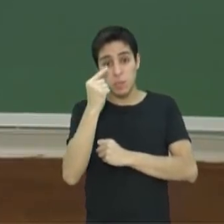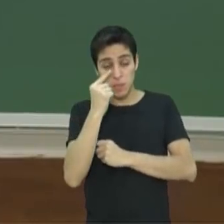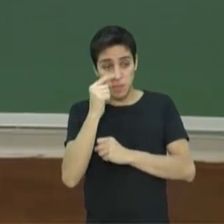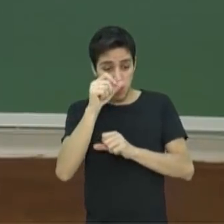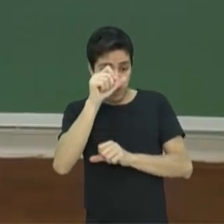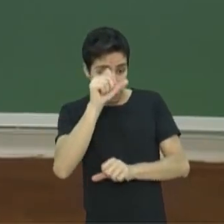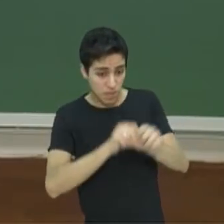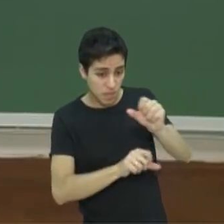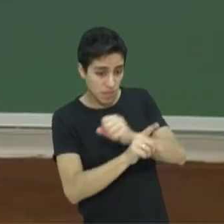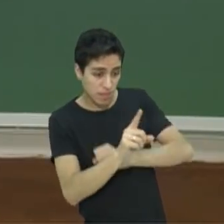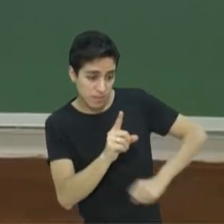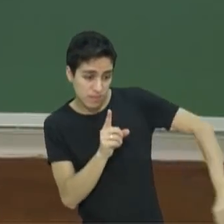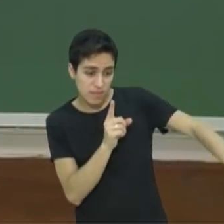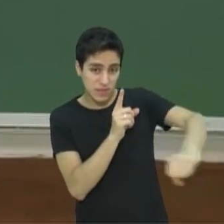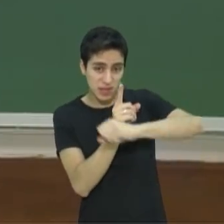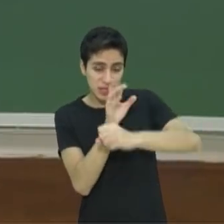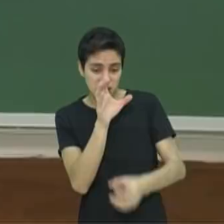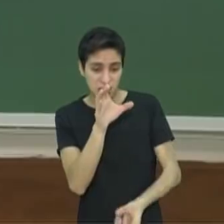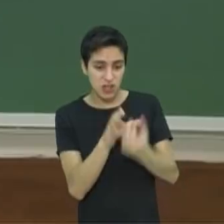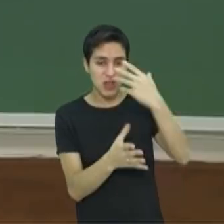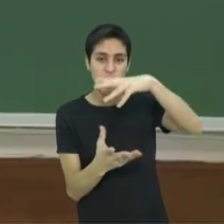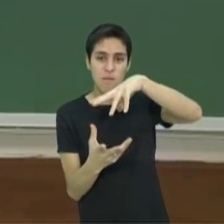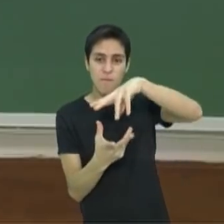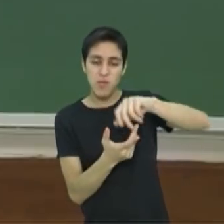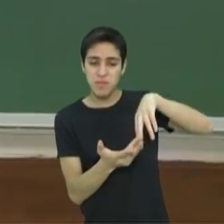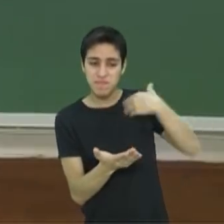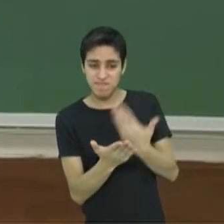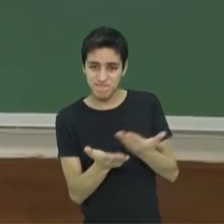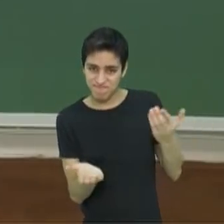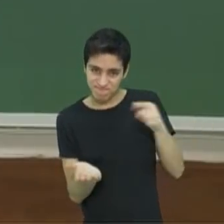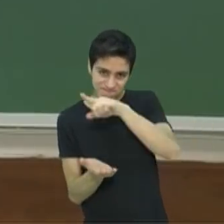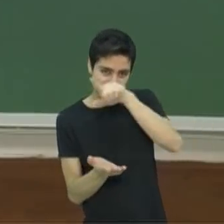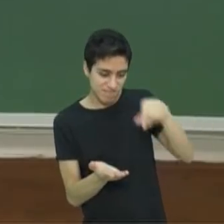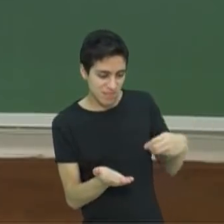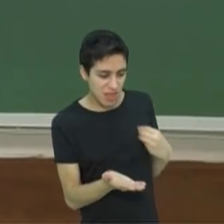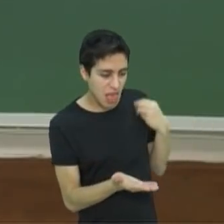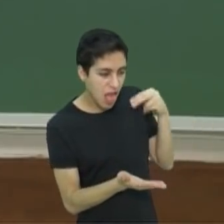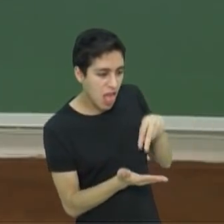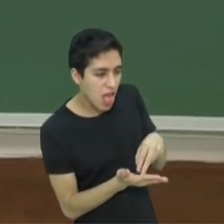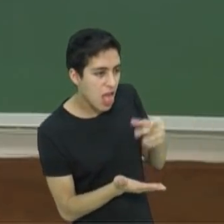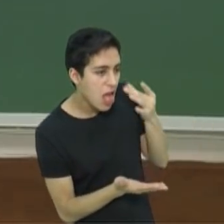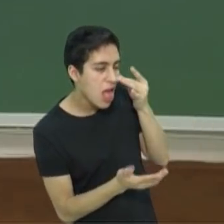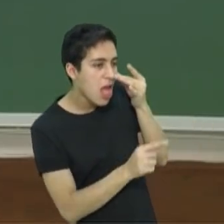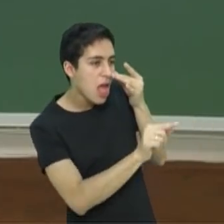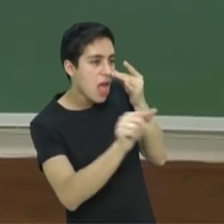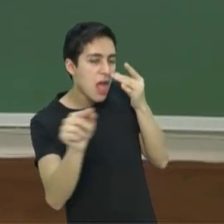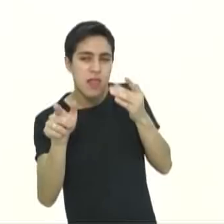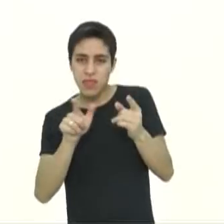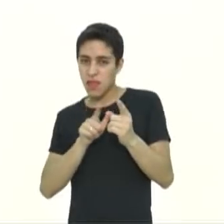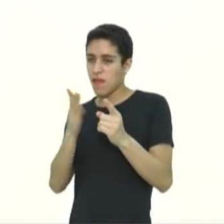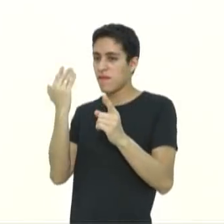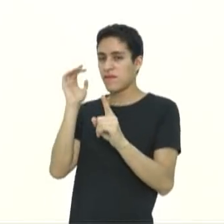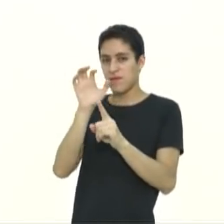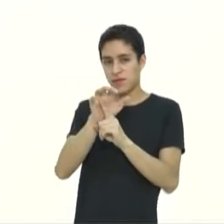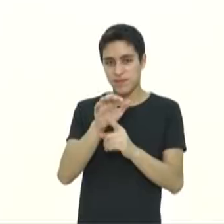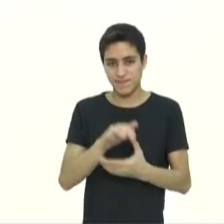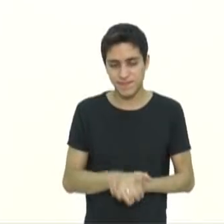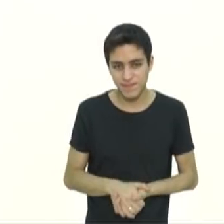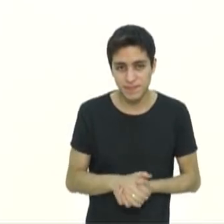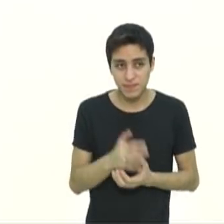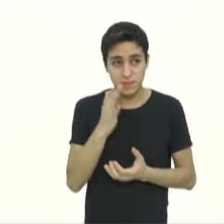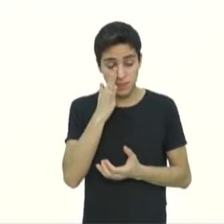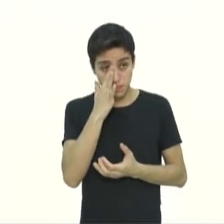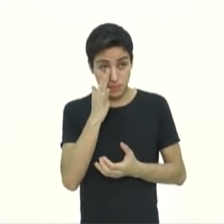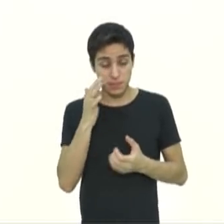a sociedade e criou o mundo que hoje você vive. E o que a gente falou nas últimas aulas? Primeiro, já